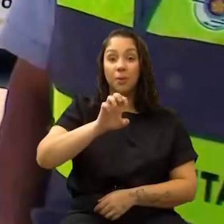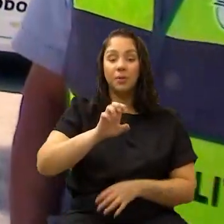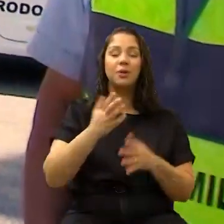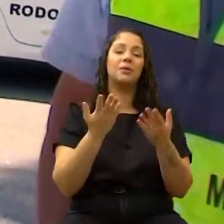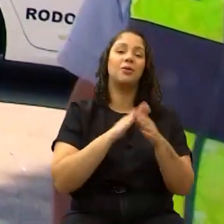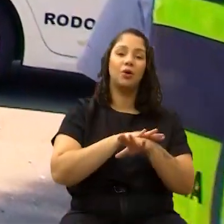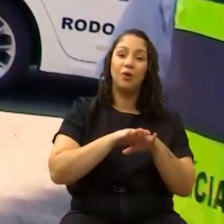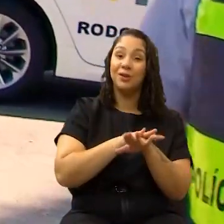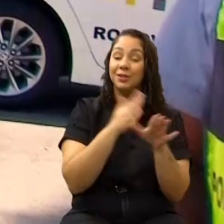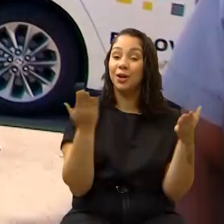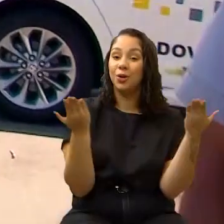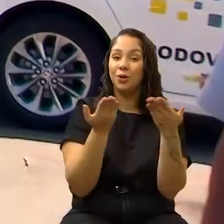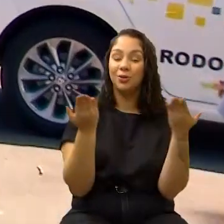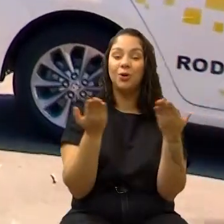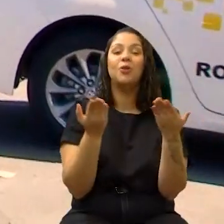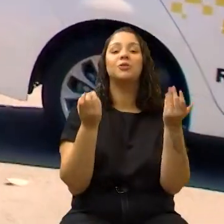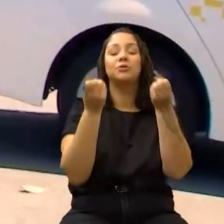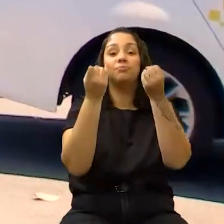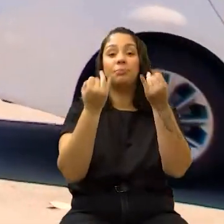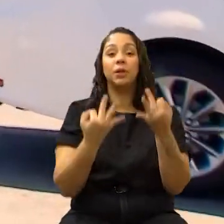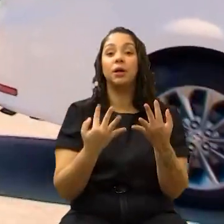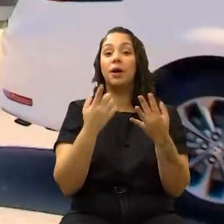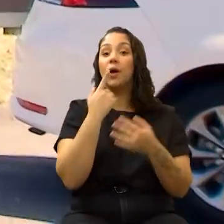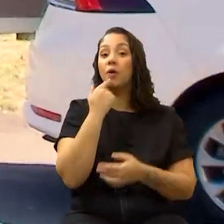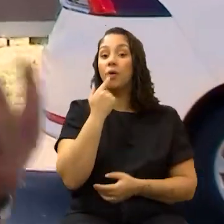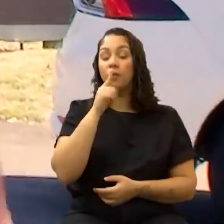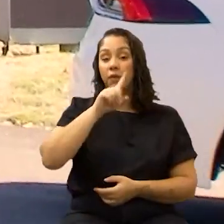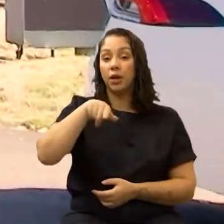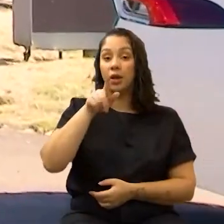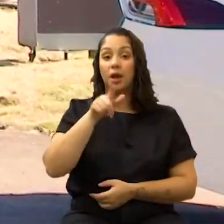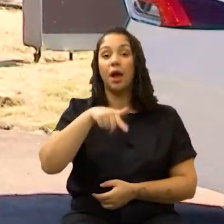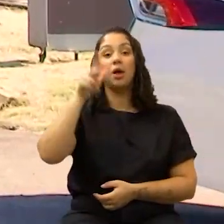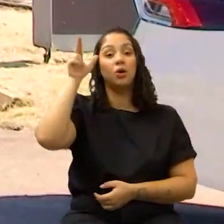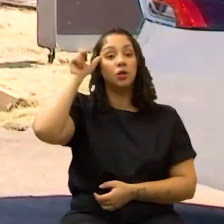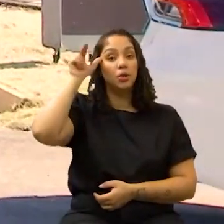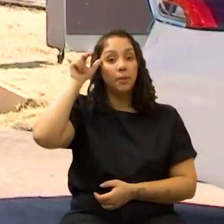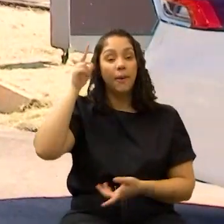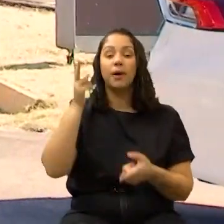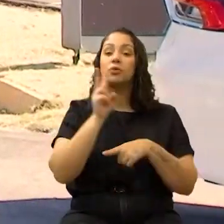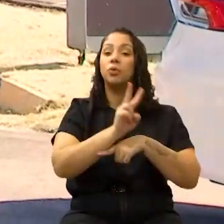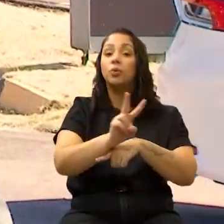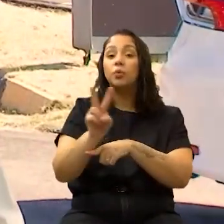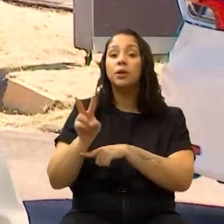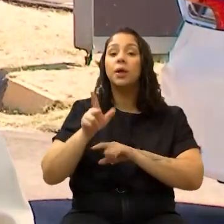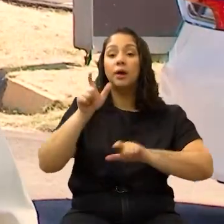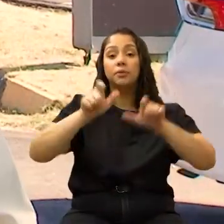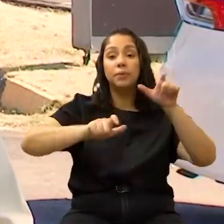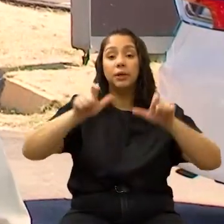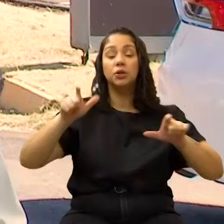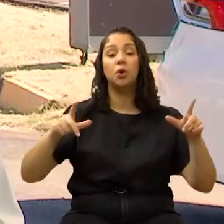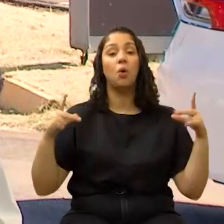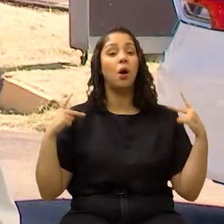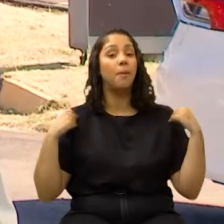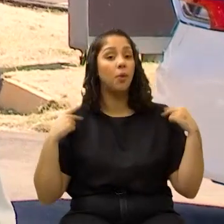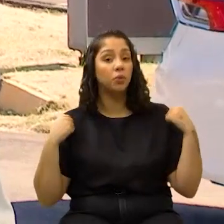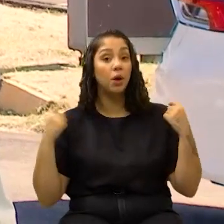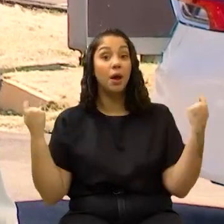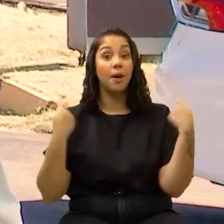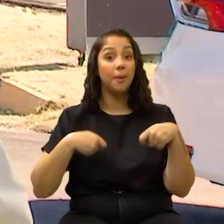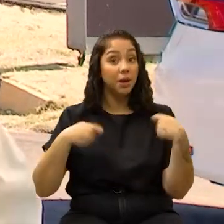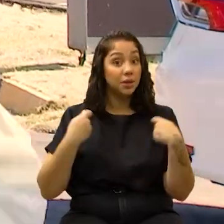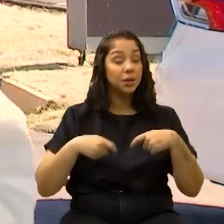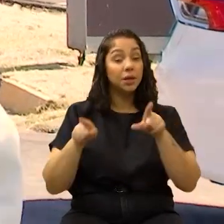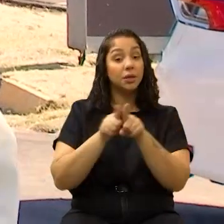conversando conosco, falando a respeito aí, não é? Desse feriadão de Páscoa, os cuidados que as pessoas, os motoristas devem